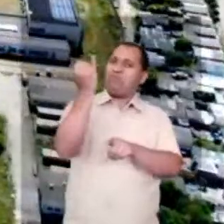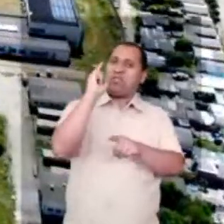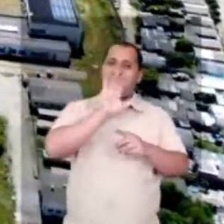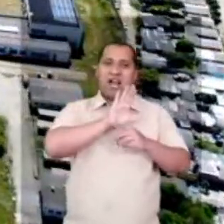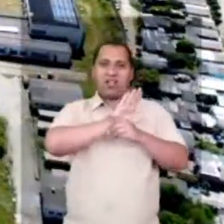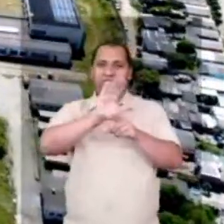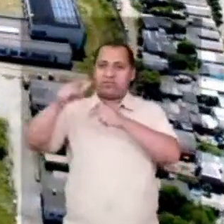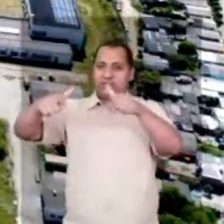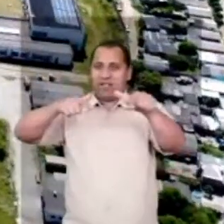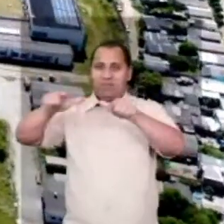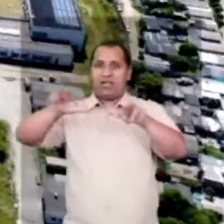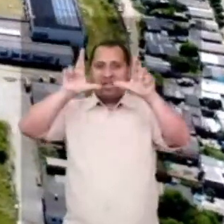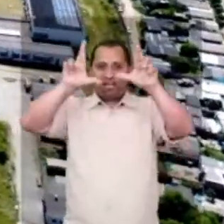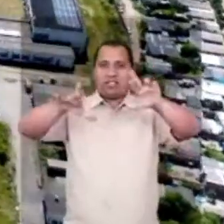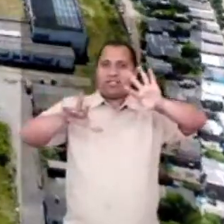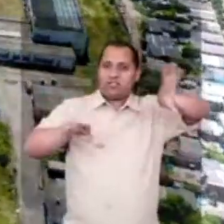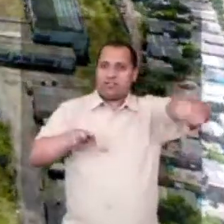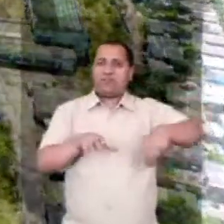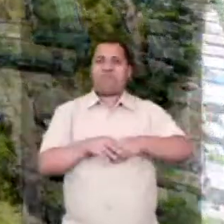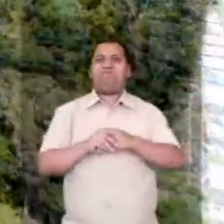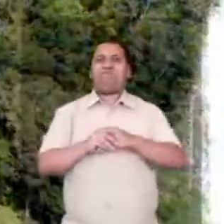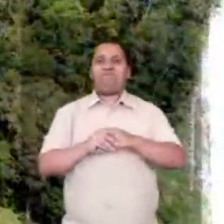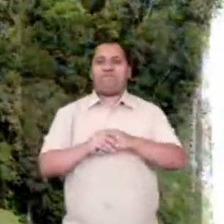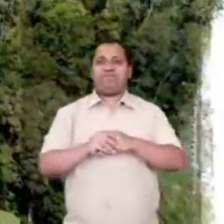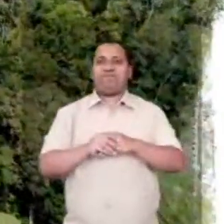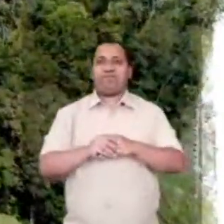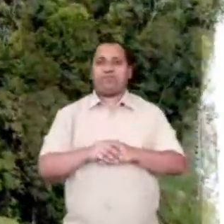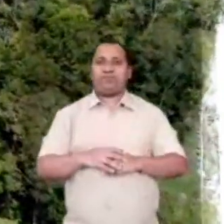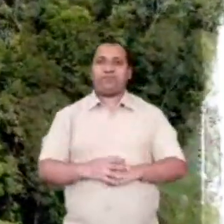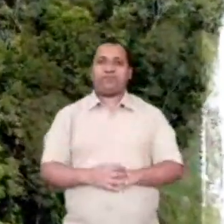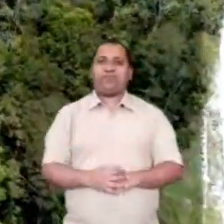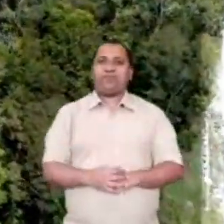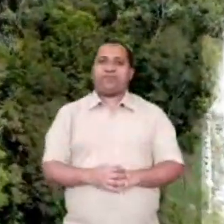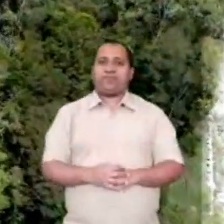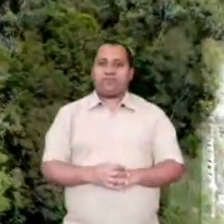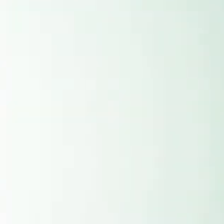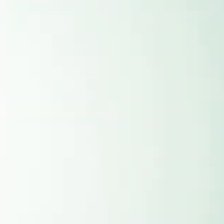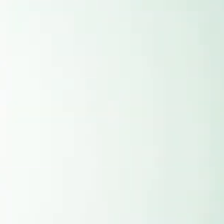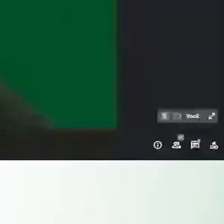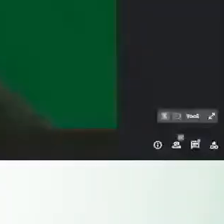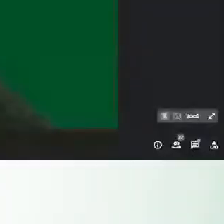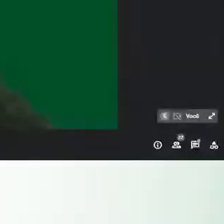sua importante atuação na região onde está inserida.